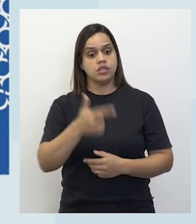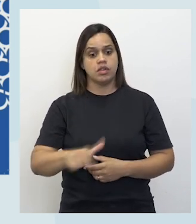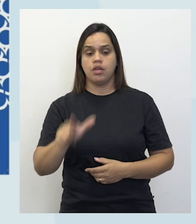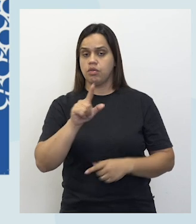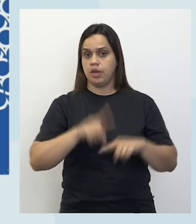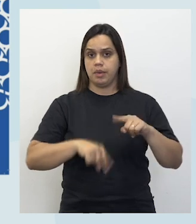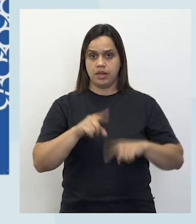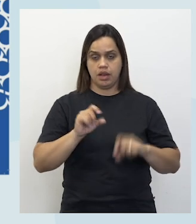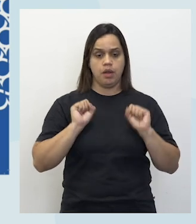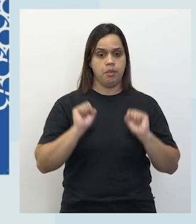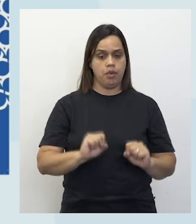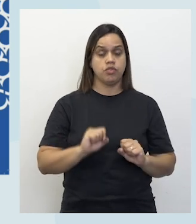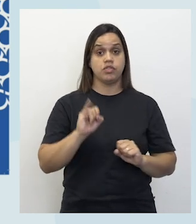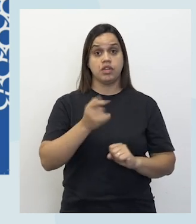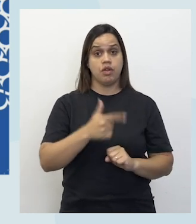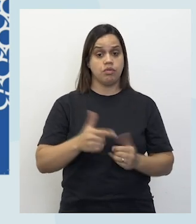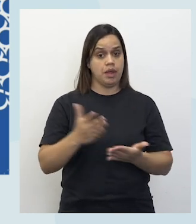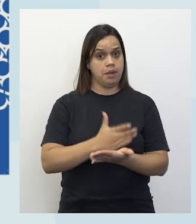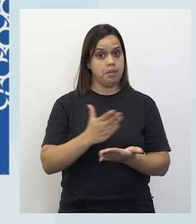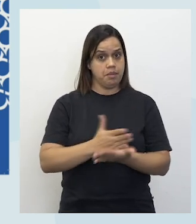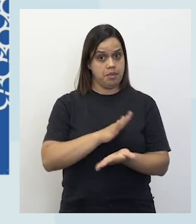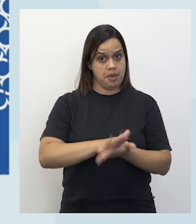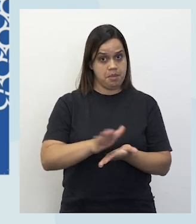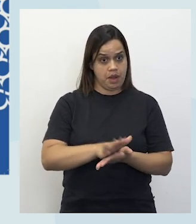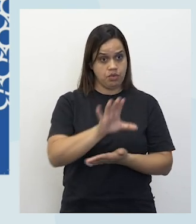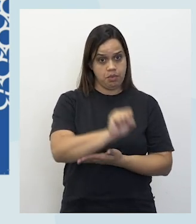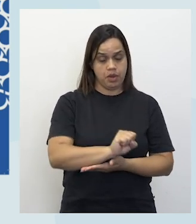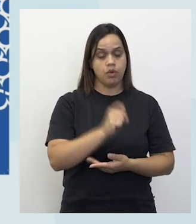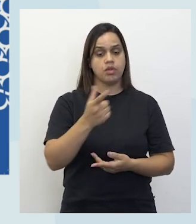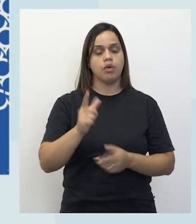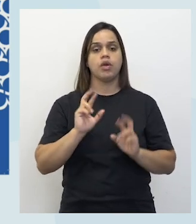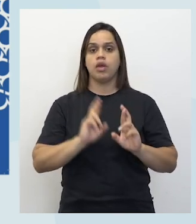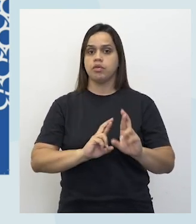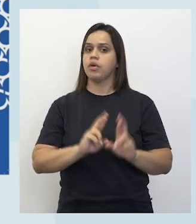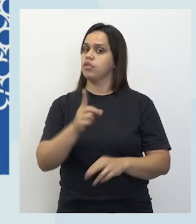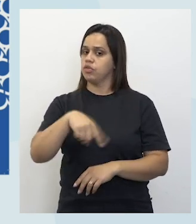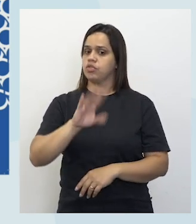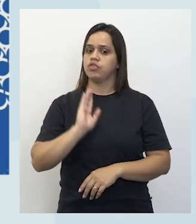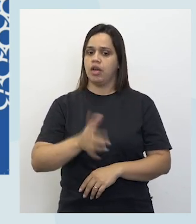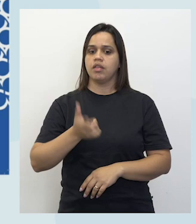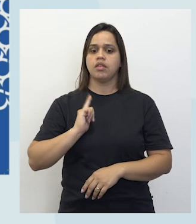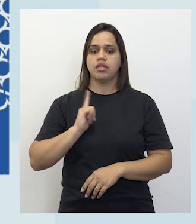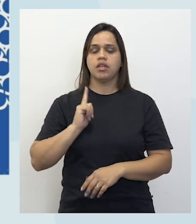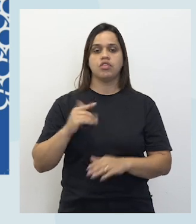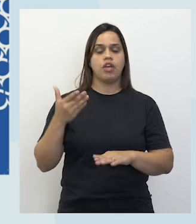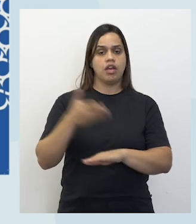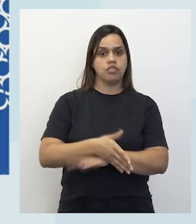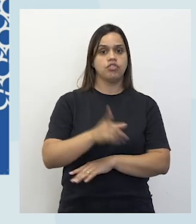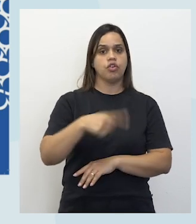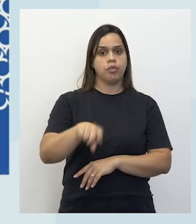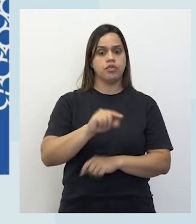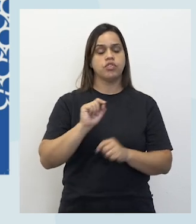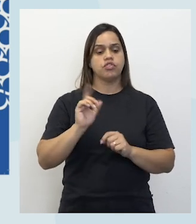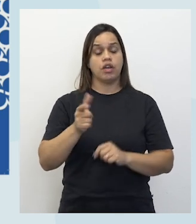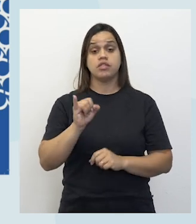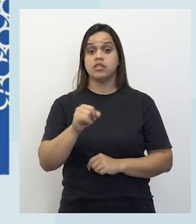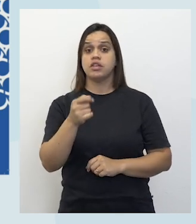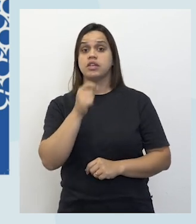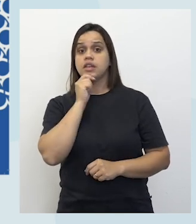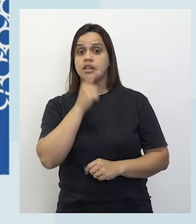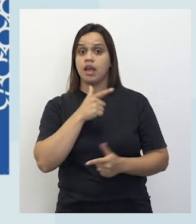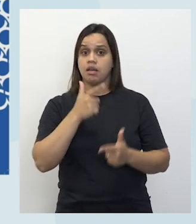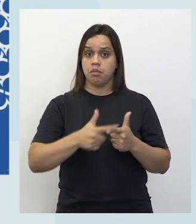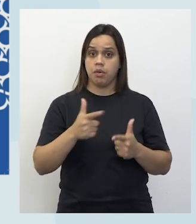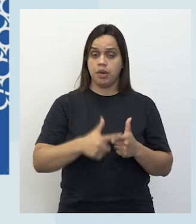um material físico, né? Alguns alunos não têm, eu espero que todos já tenham aí em mãos, já tenha chegado para você. Caso tenha algum problema,